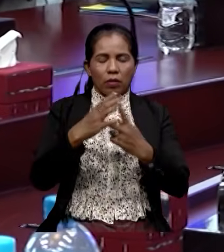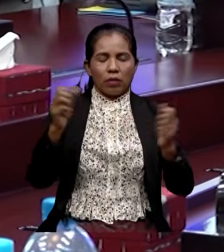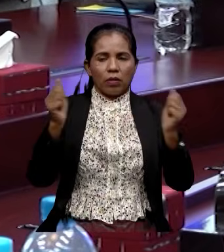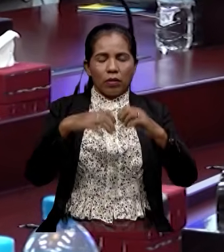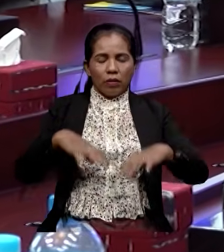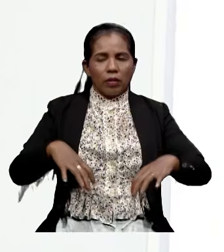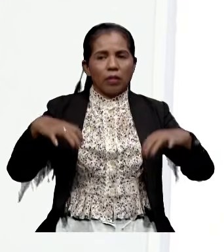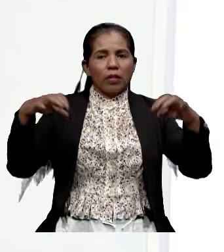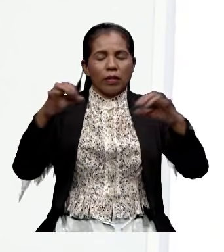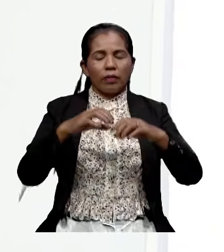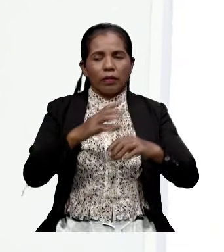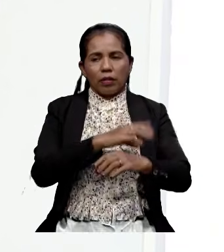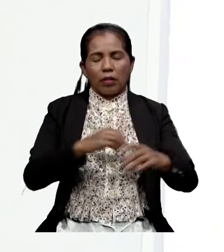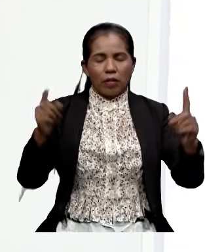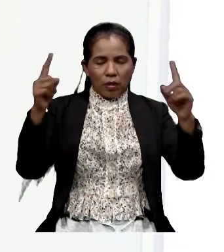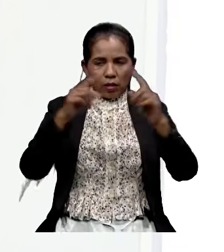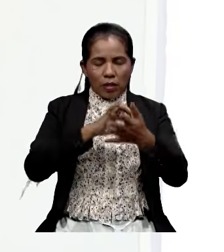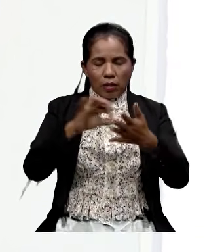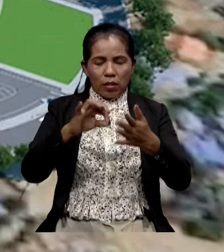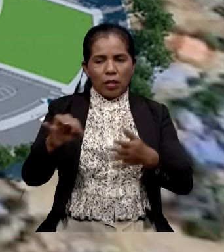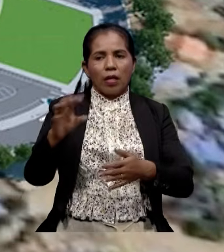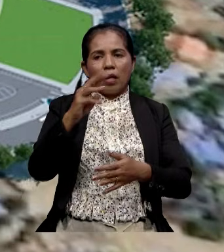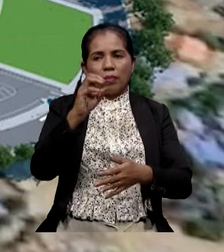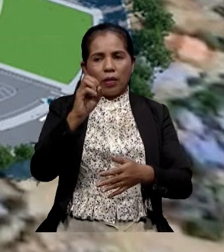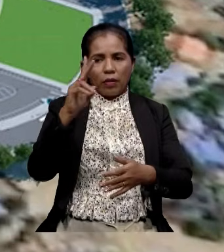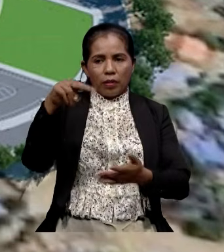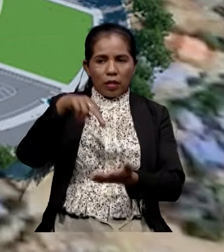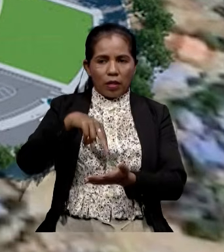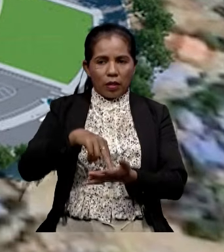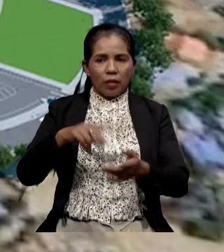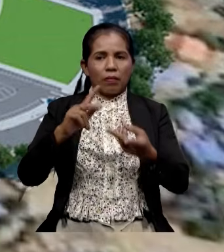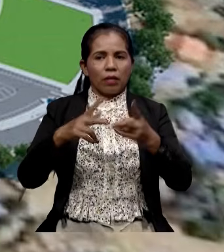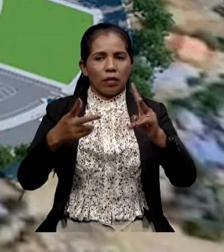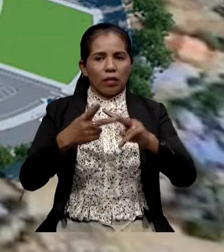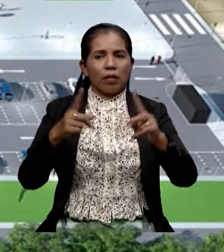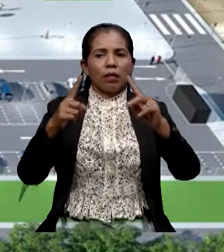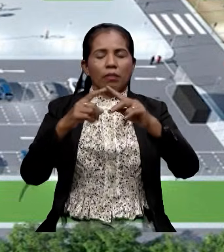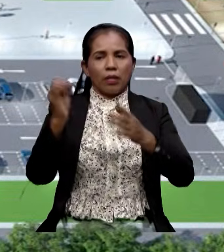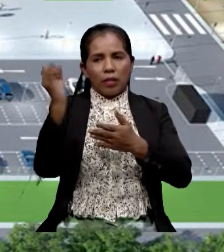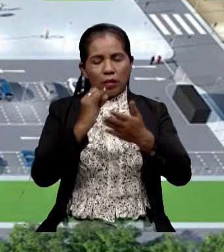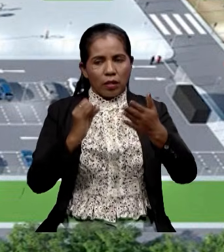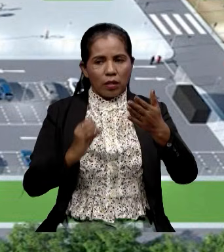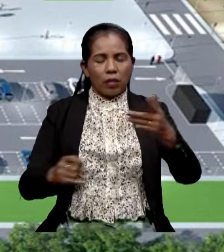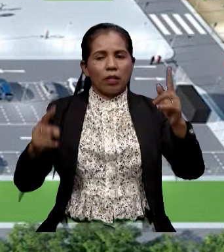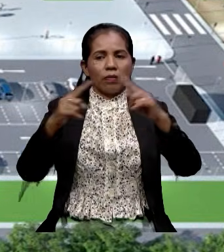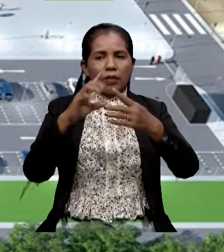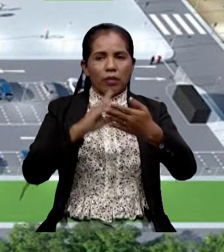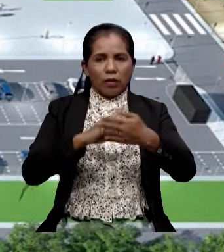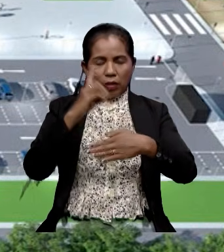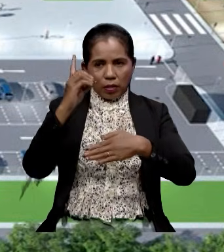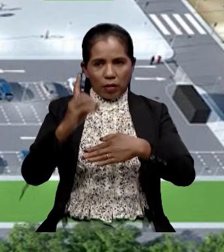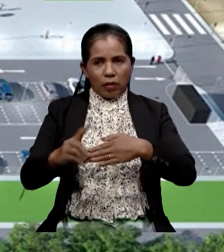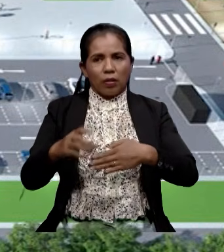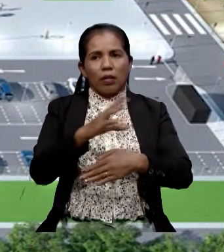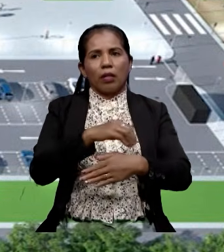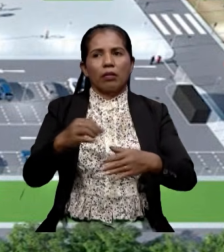Federação Futebol Timor-Leste, assina memorando de entendimento, estabelece parceria para desenho, construção, desenvolvimento,